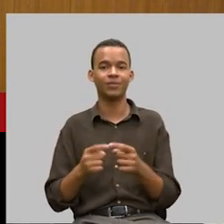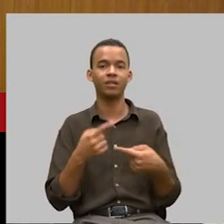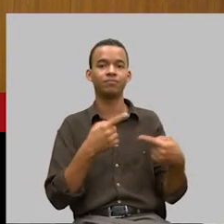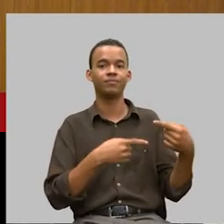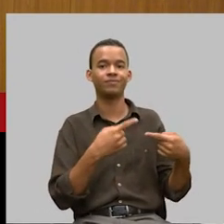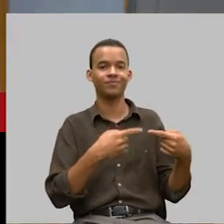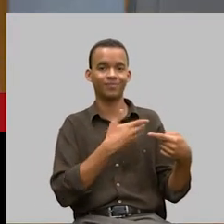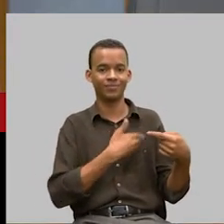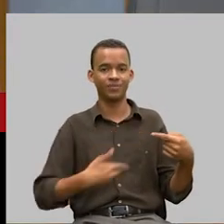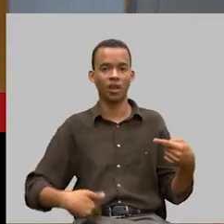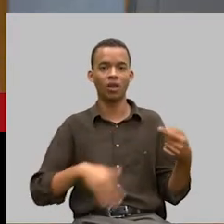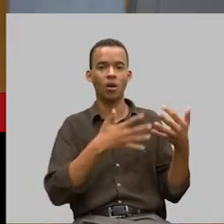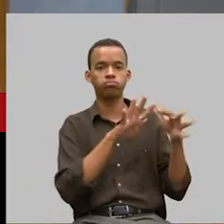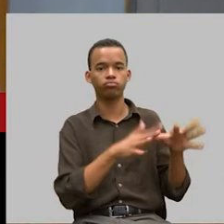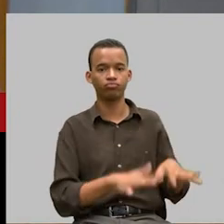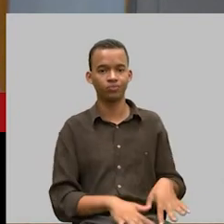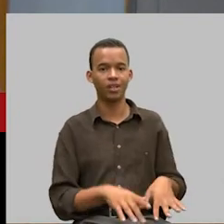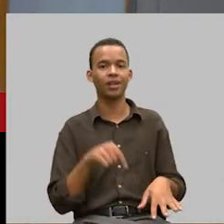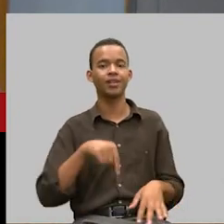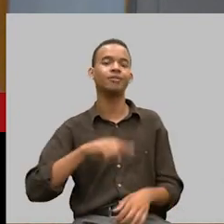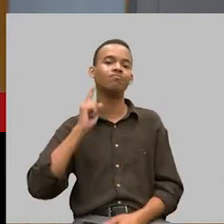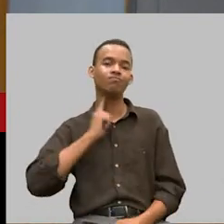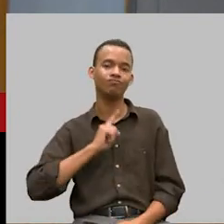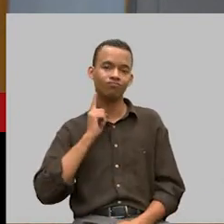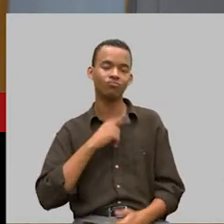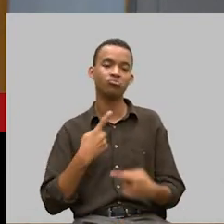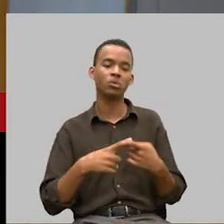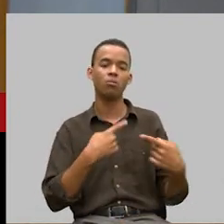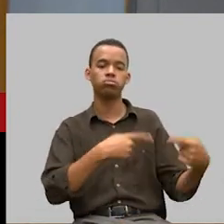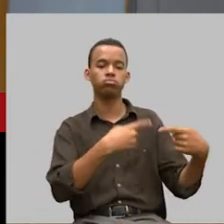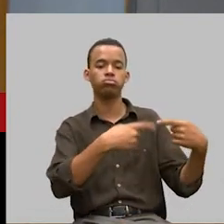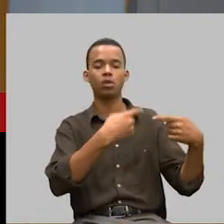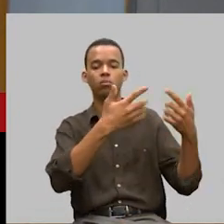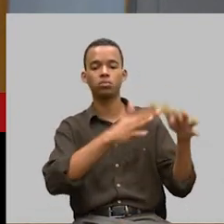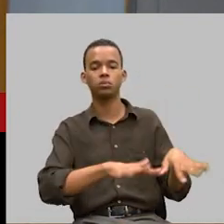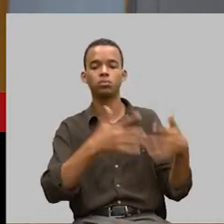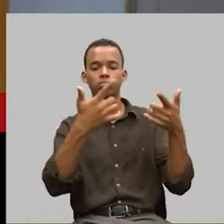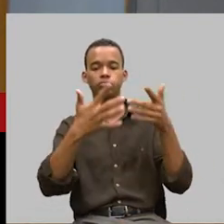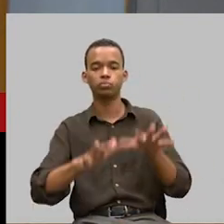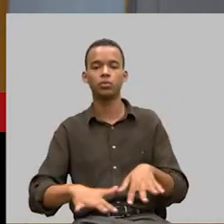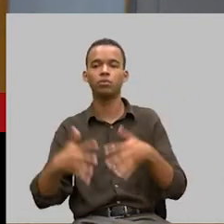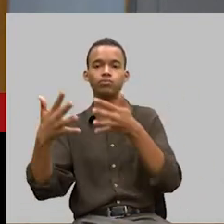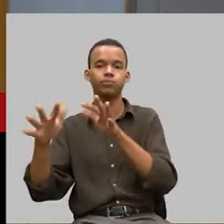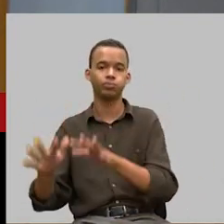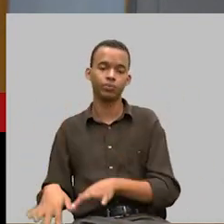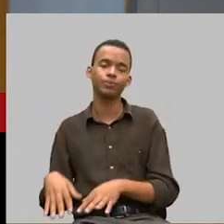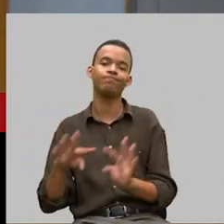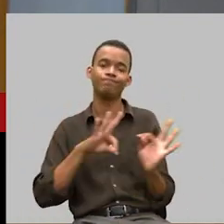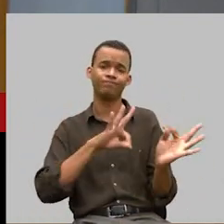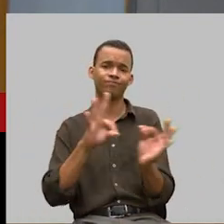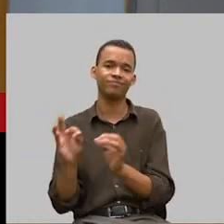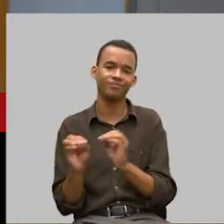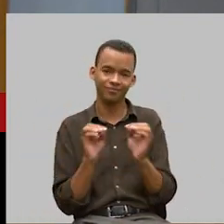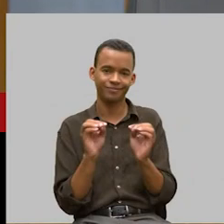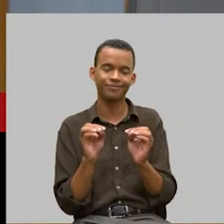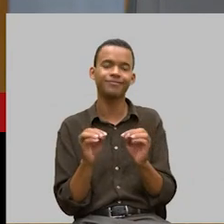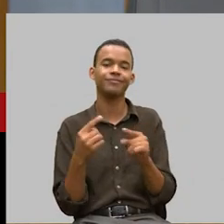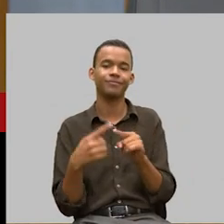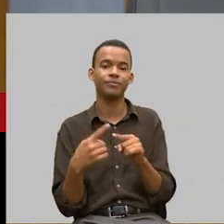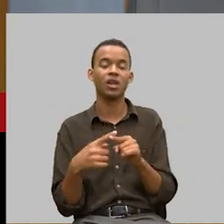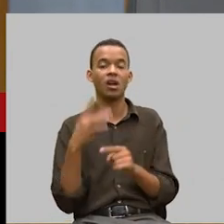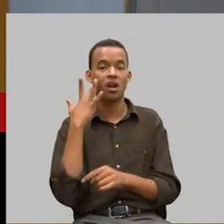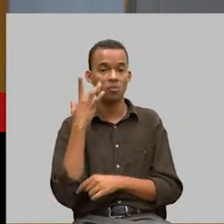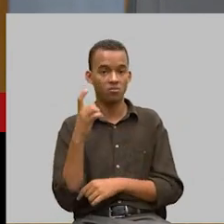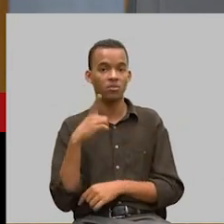pública que tá acontecendo aqui em Minas Gerais de todas as políticas públicas porque no caso nós vamos travar aqui amanhã